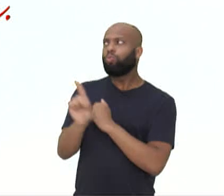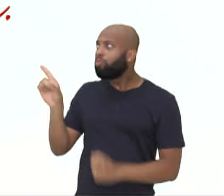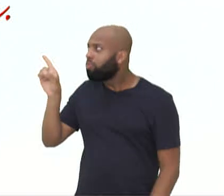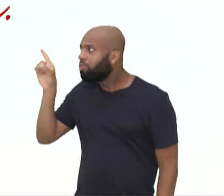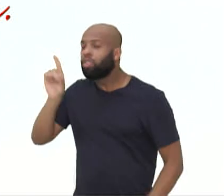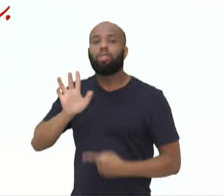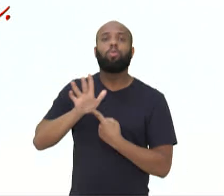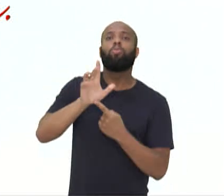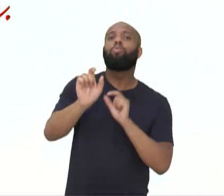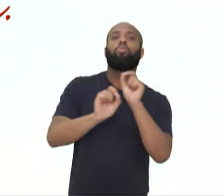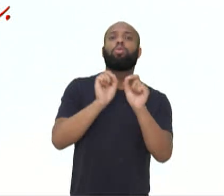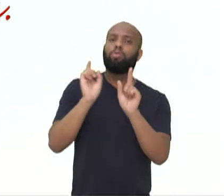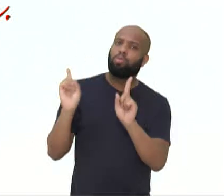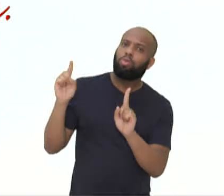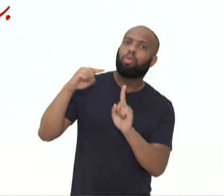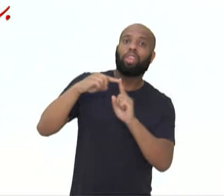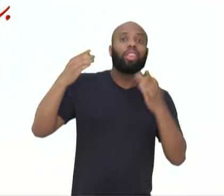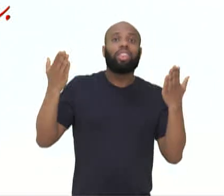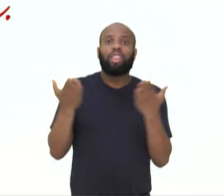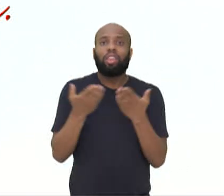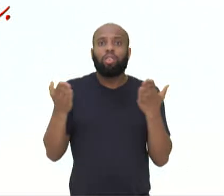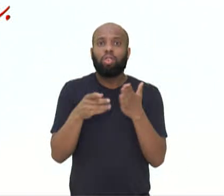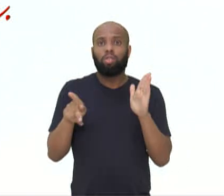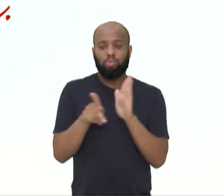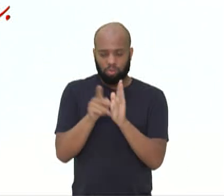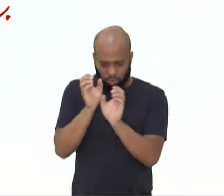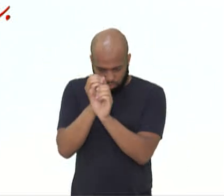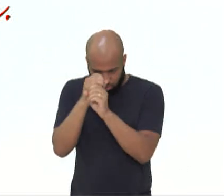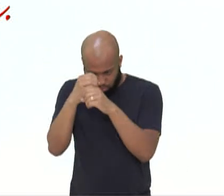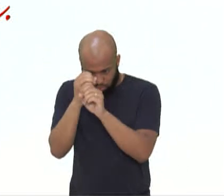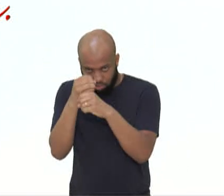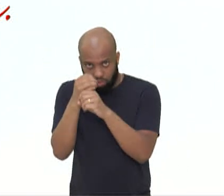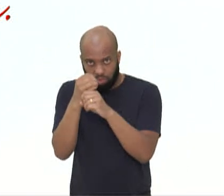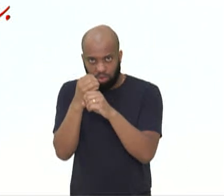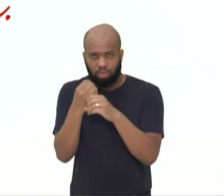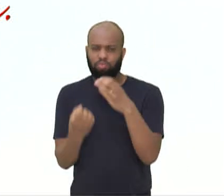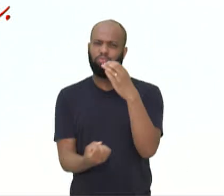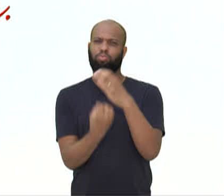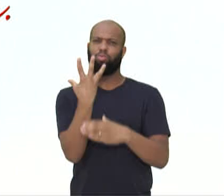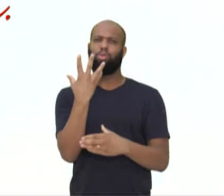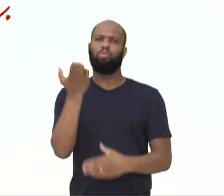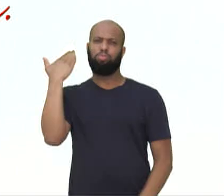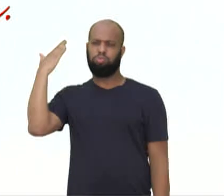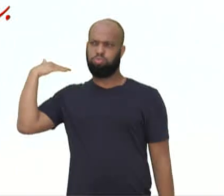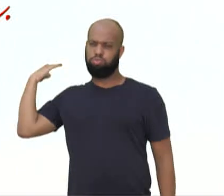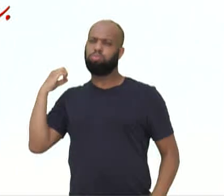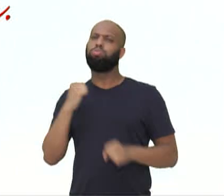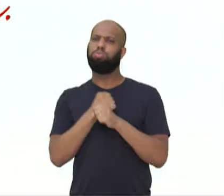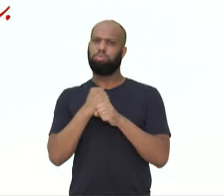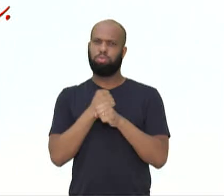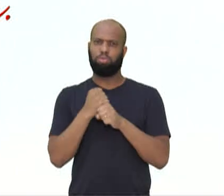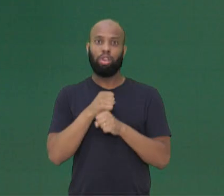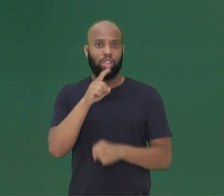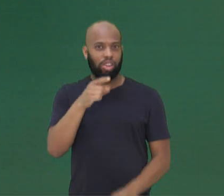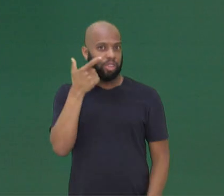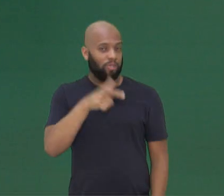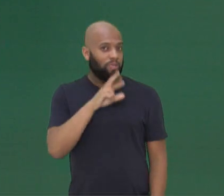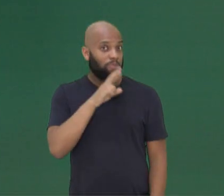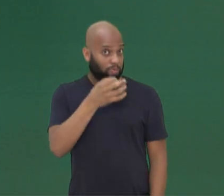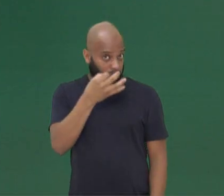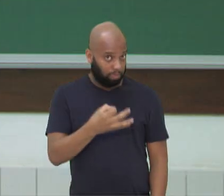mostra a função atual desse instrumento que foi inventado há muito tempo atrás. Então, será que você acertou o